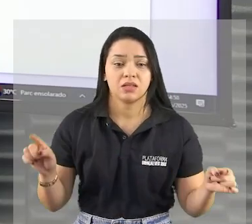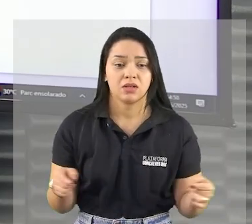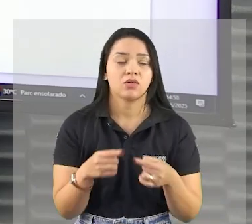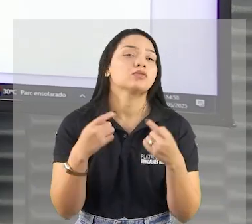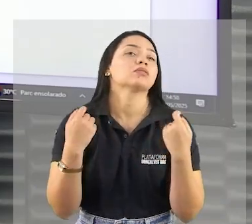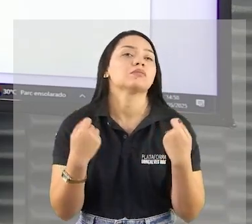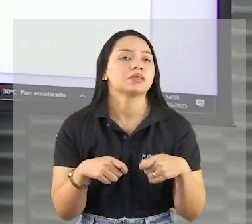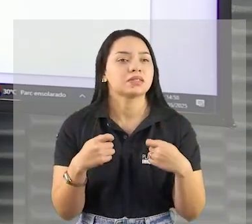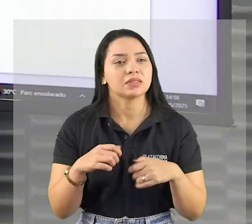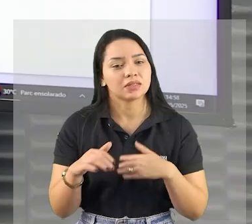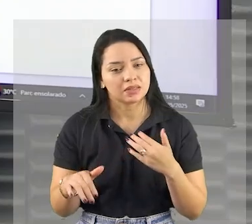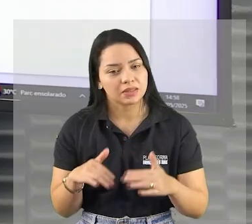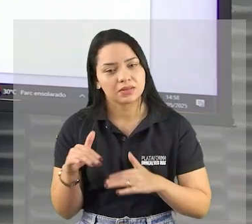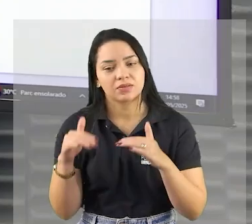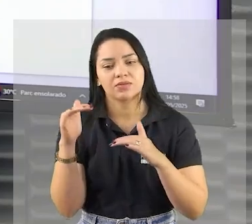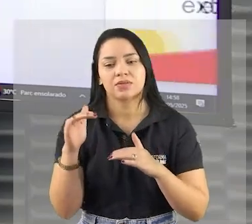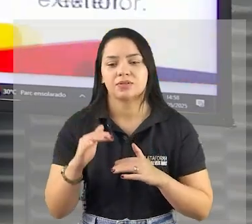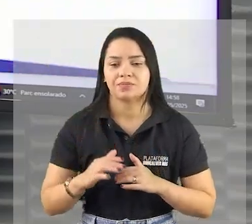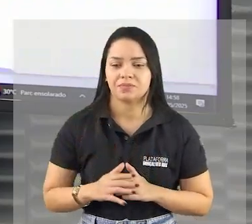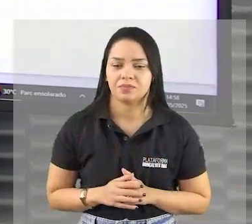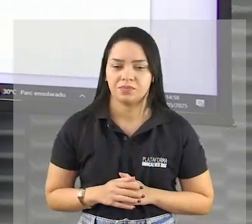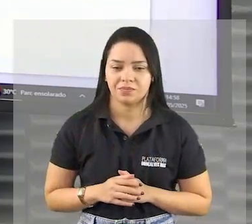precisa desenvolver.